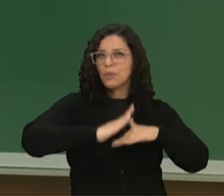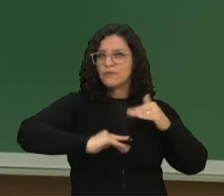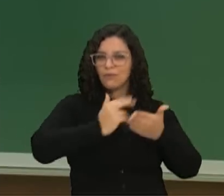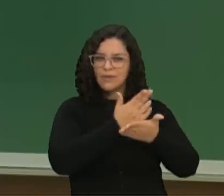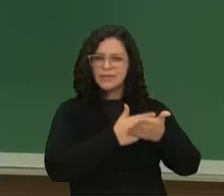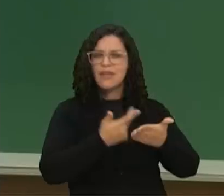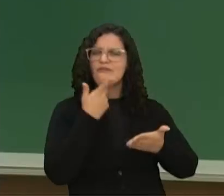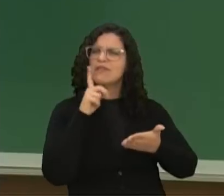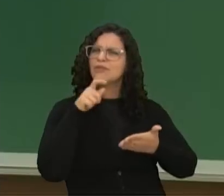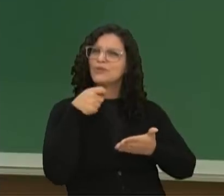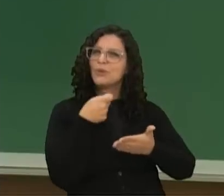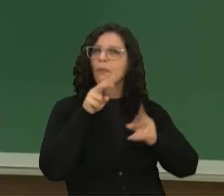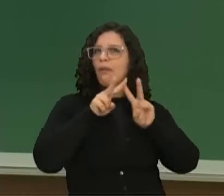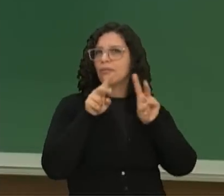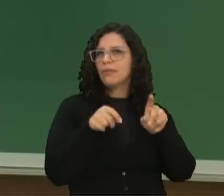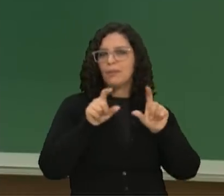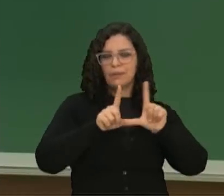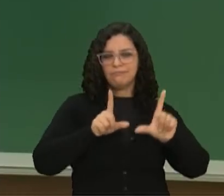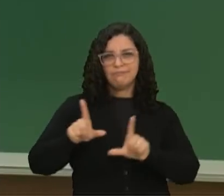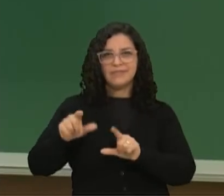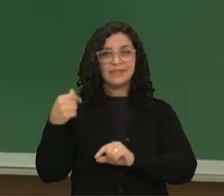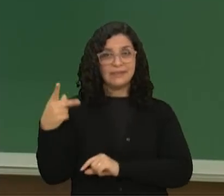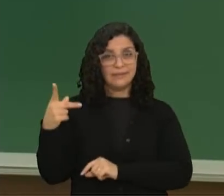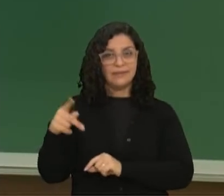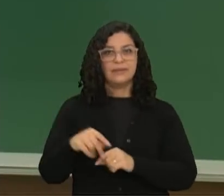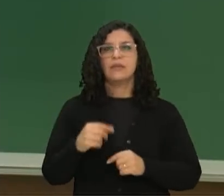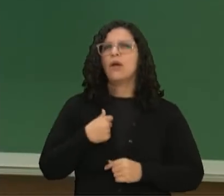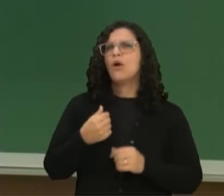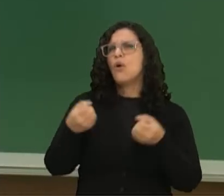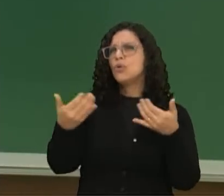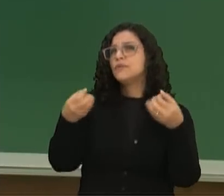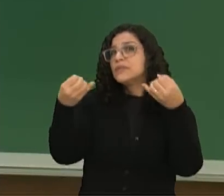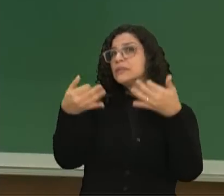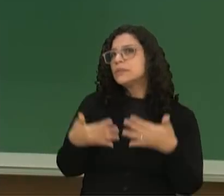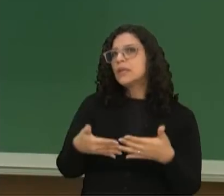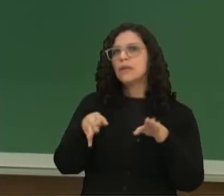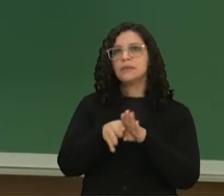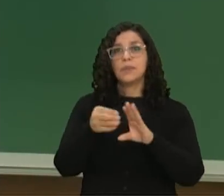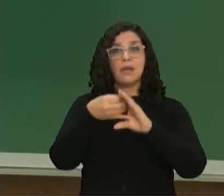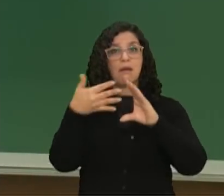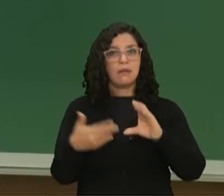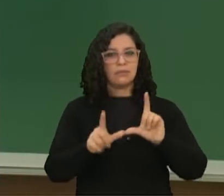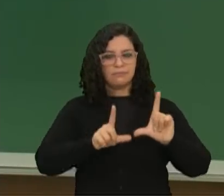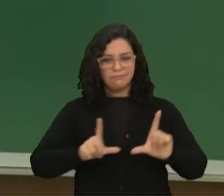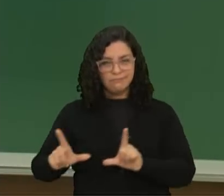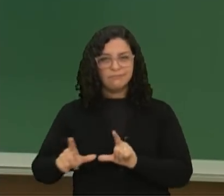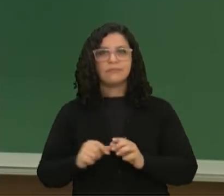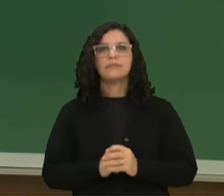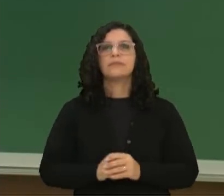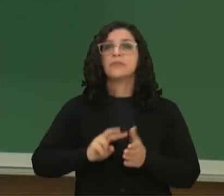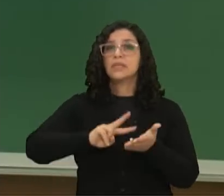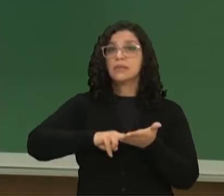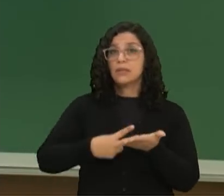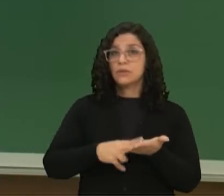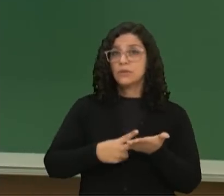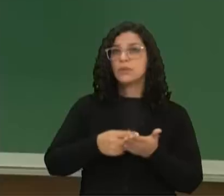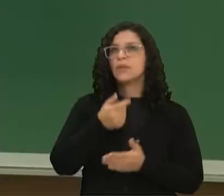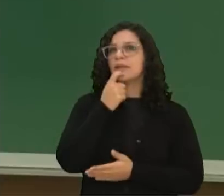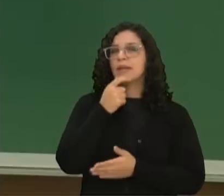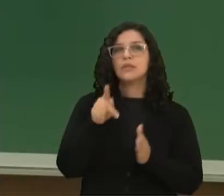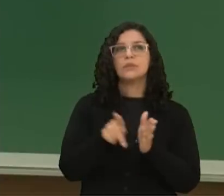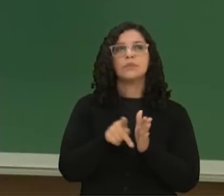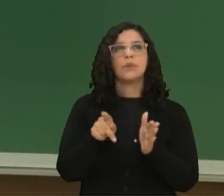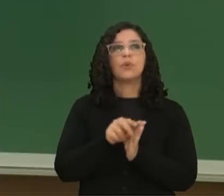nas tirinhas dele. Eu trouxe um pouquinho mais falando dessa tirinha que nós temos aqui. Traduzido do inglês, o nome